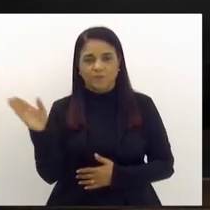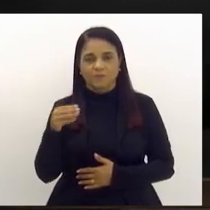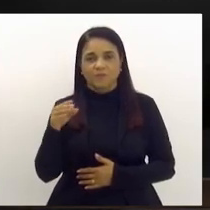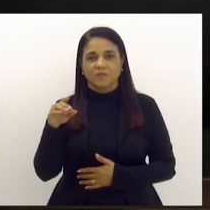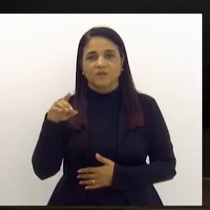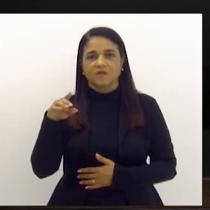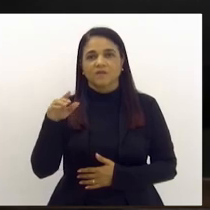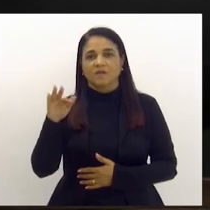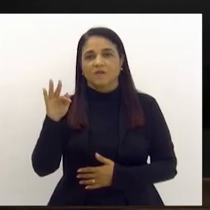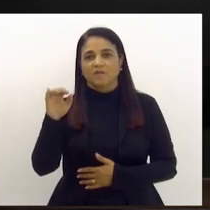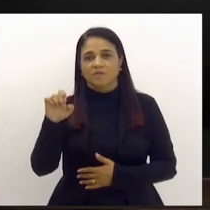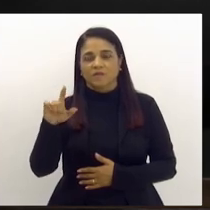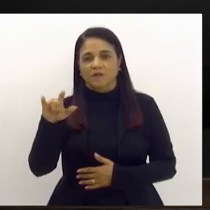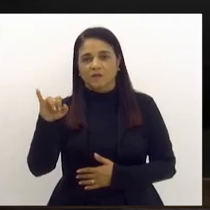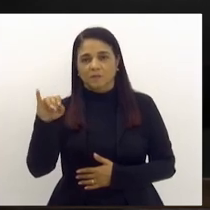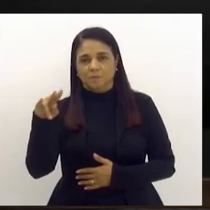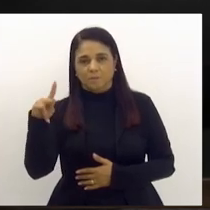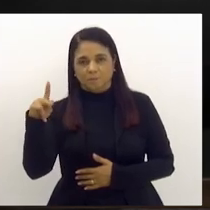deputado Felipinho Raves,